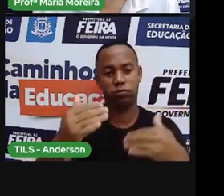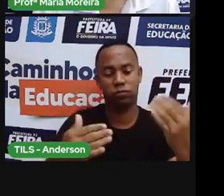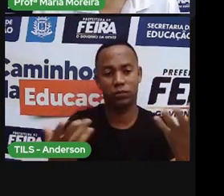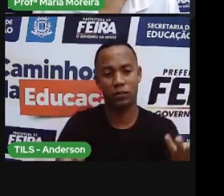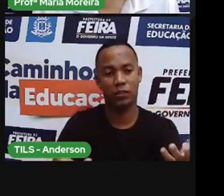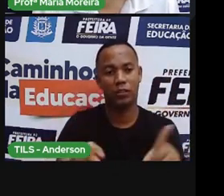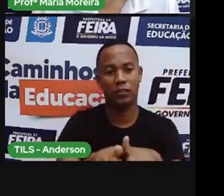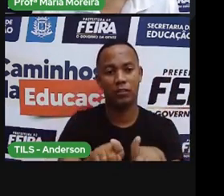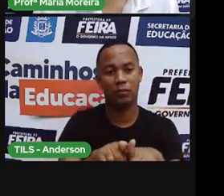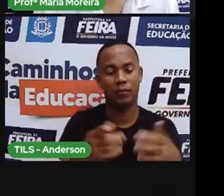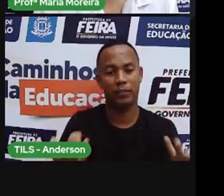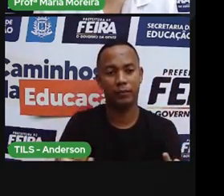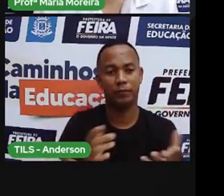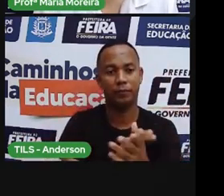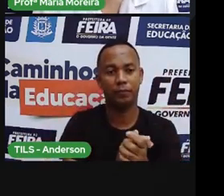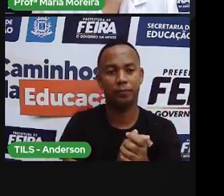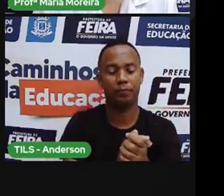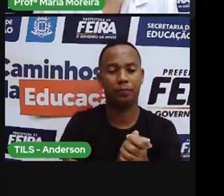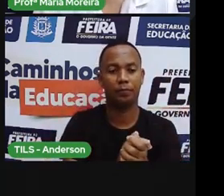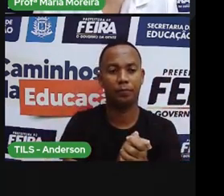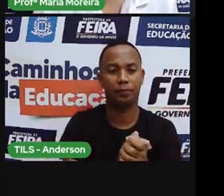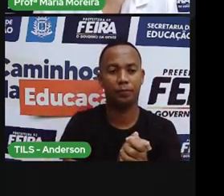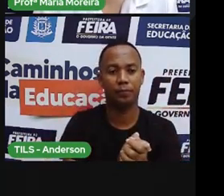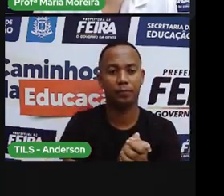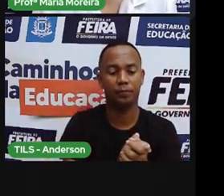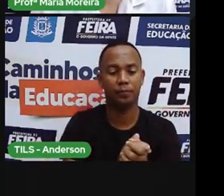frio, certo? Bom,